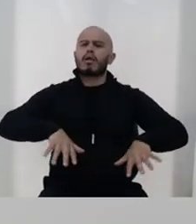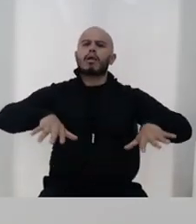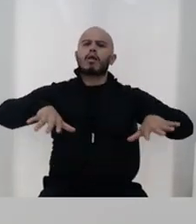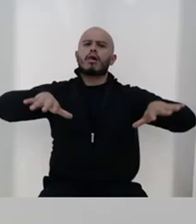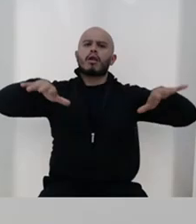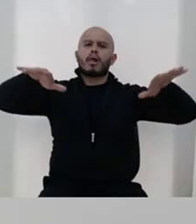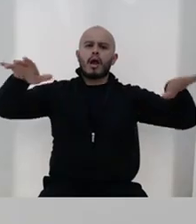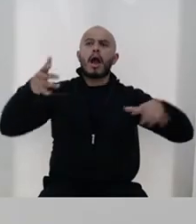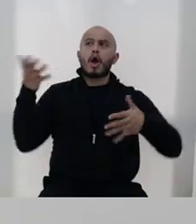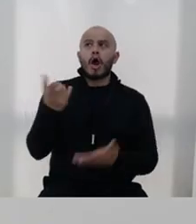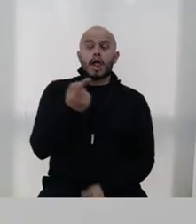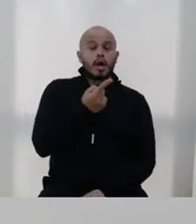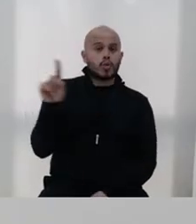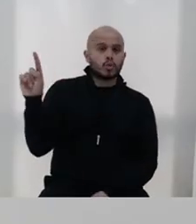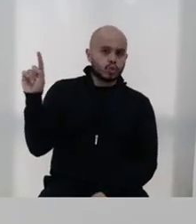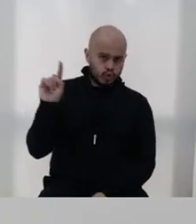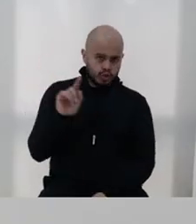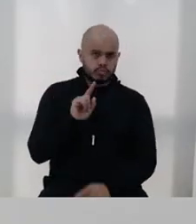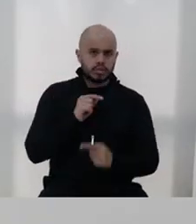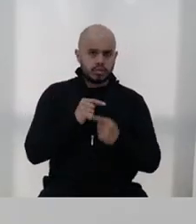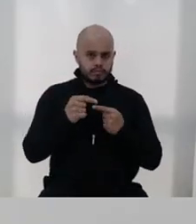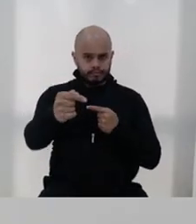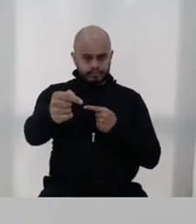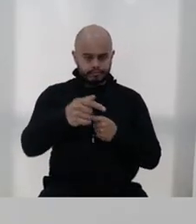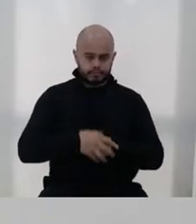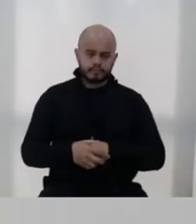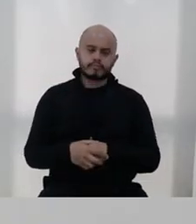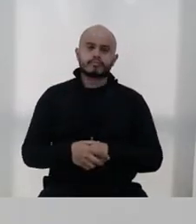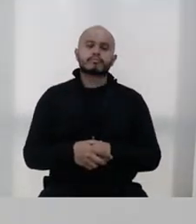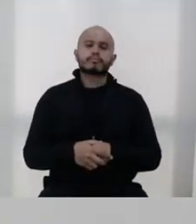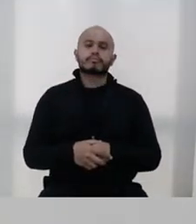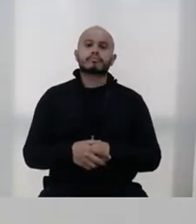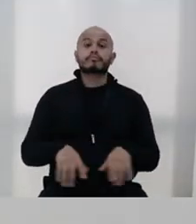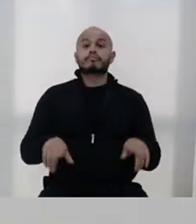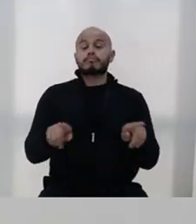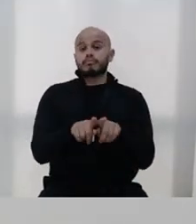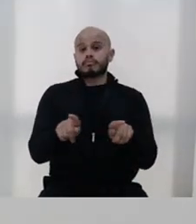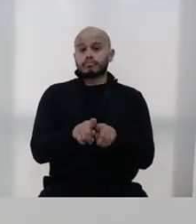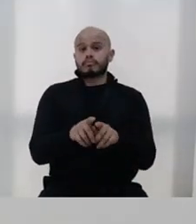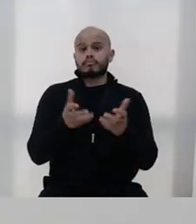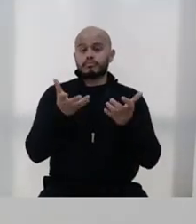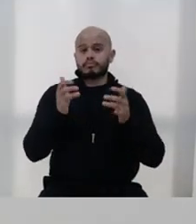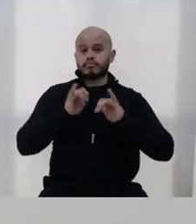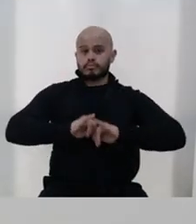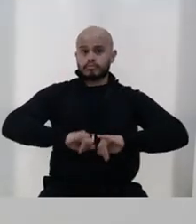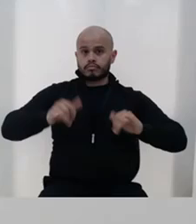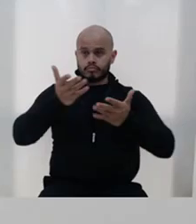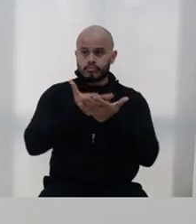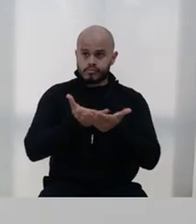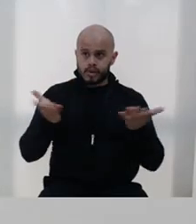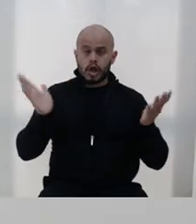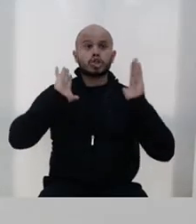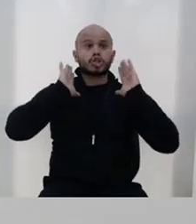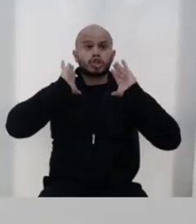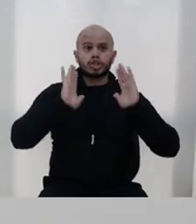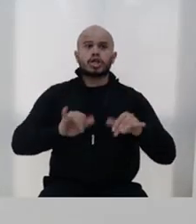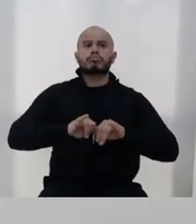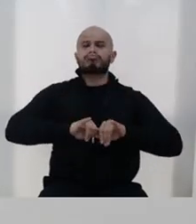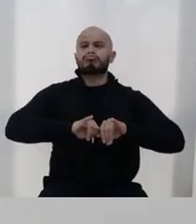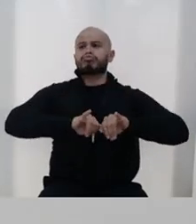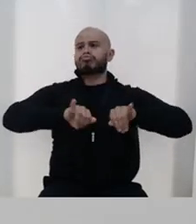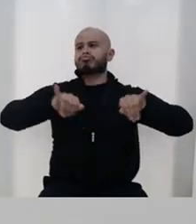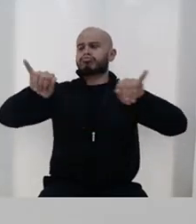última semana. Além disso, queria aqui trazer a Vossas Excelências claro, isso já foi noticiado pelas